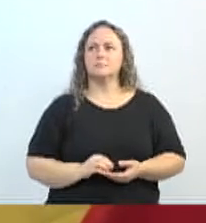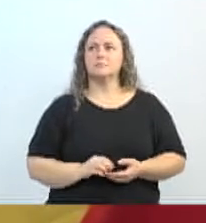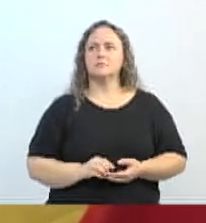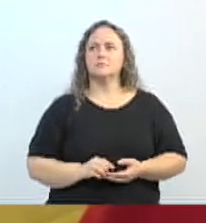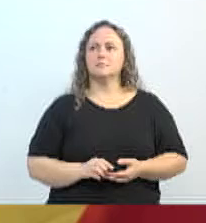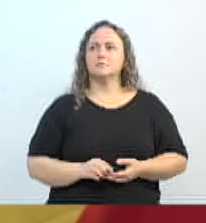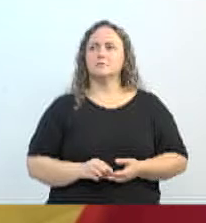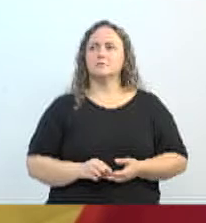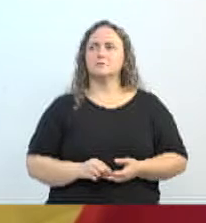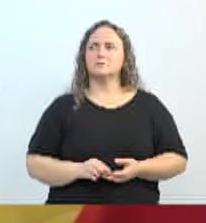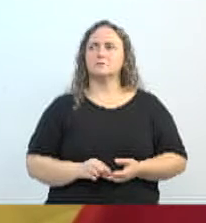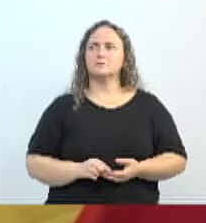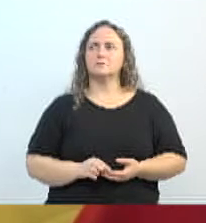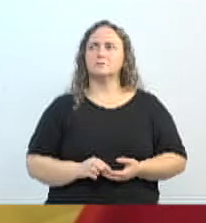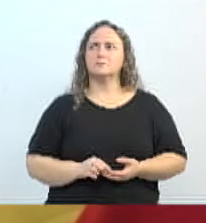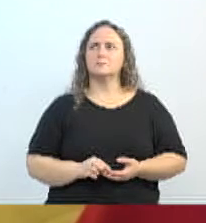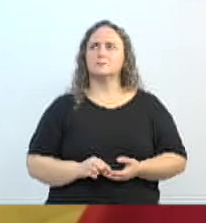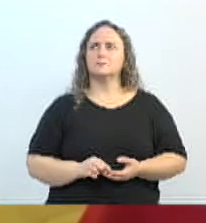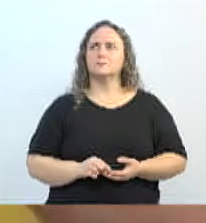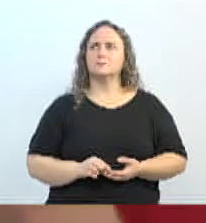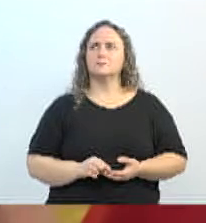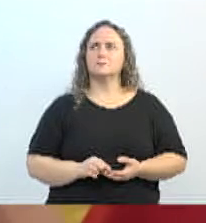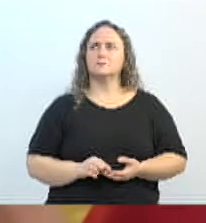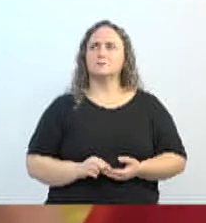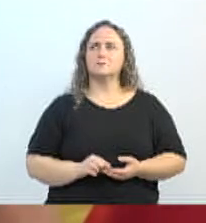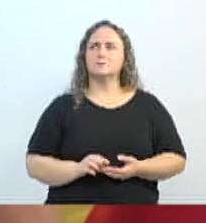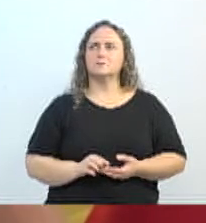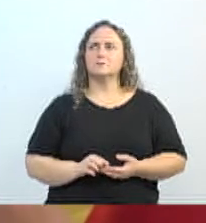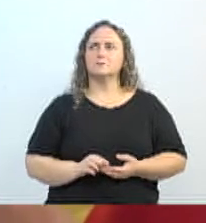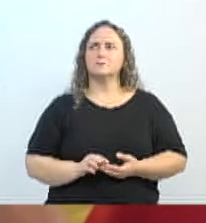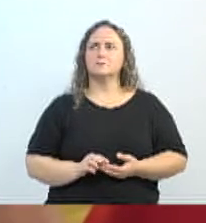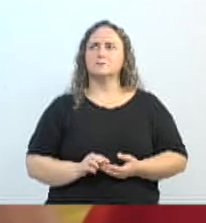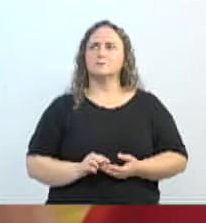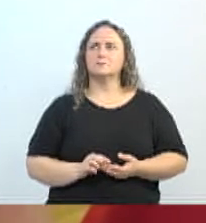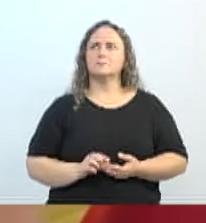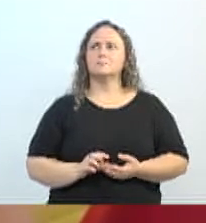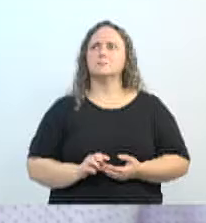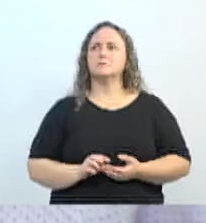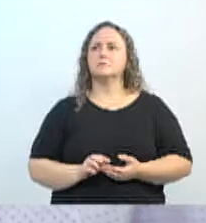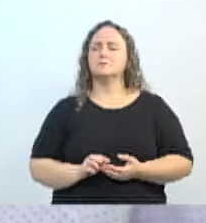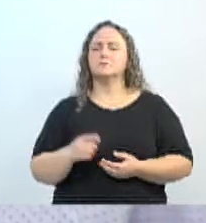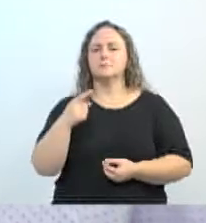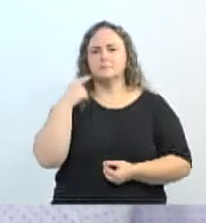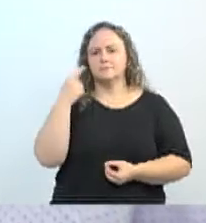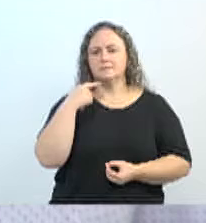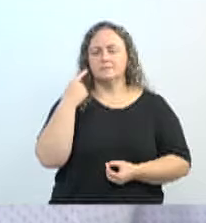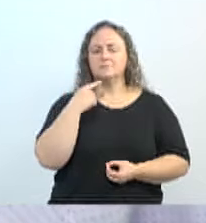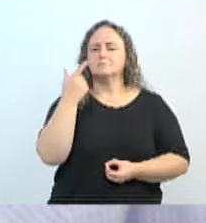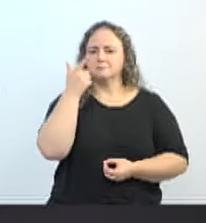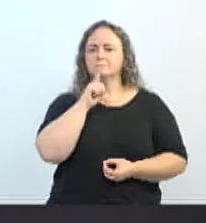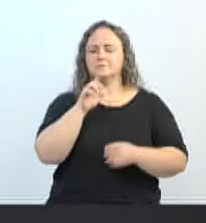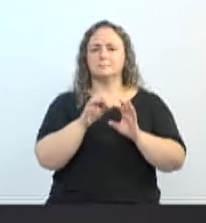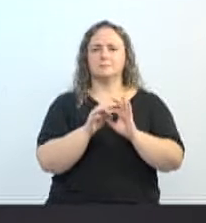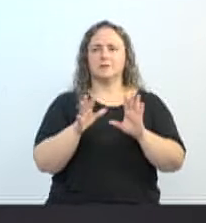Para que o vereador Marcelo tenha a oportunidade de falar, concedo a parte dele agora. Ok, a parte do vereador Marcelo Lazzarini.